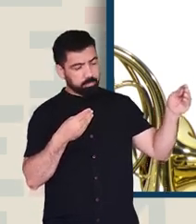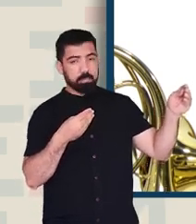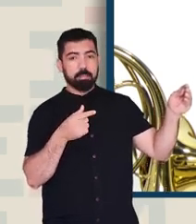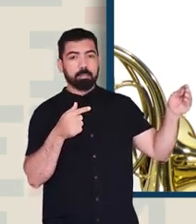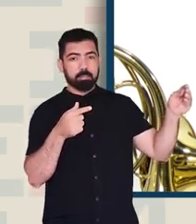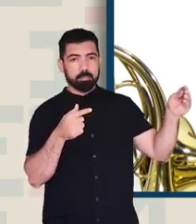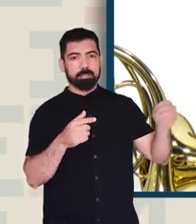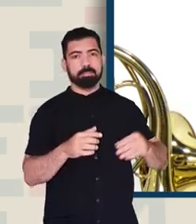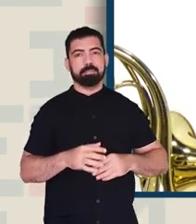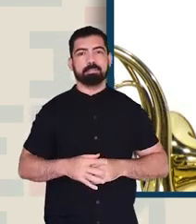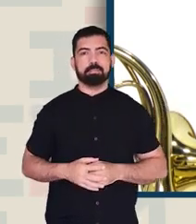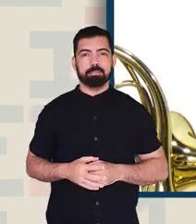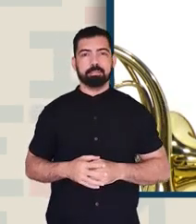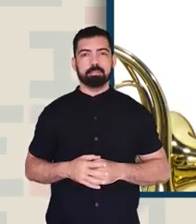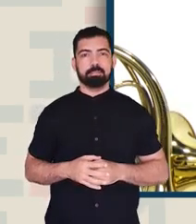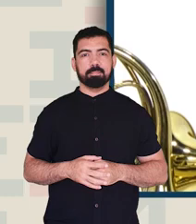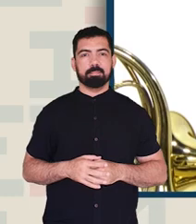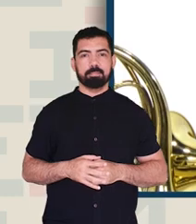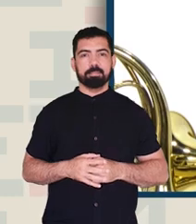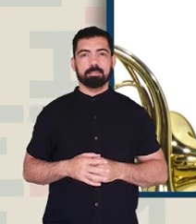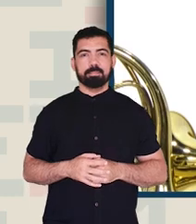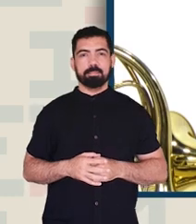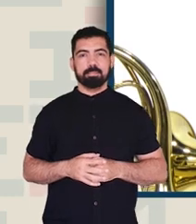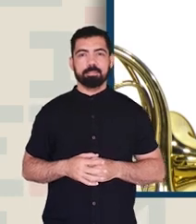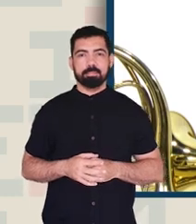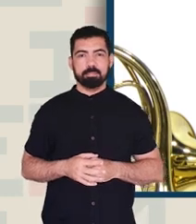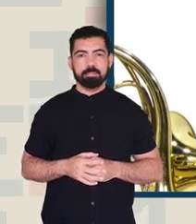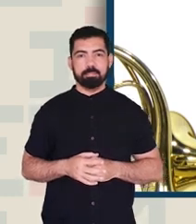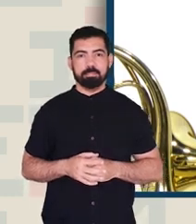sexta e 7ª posição.